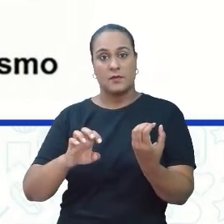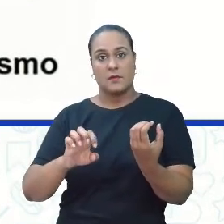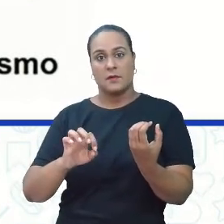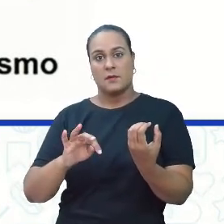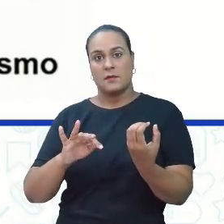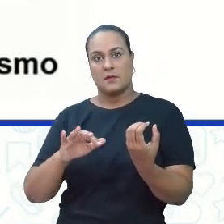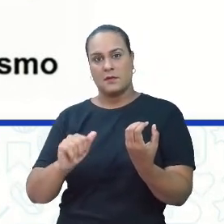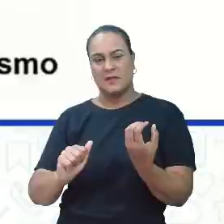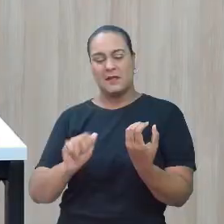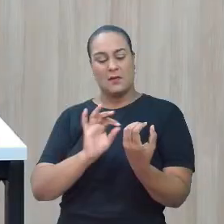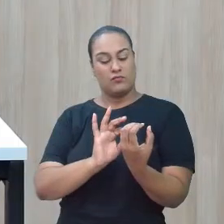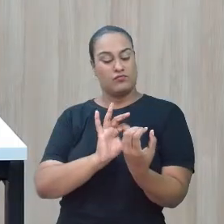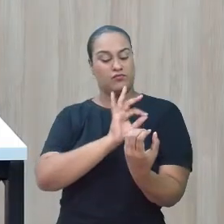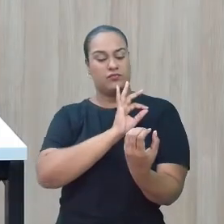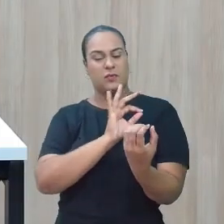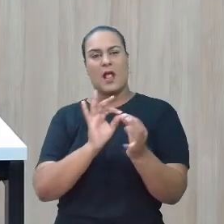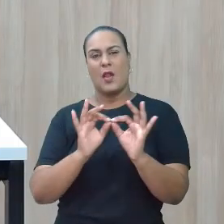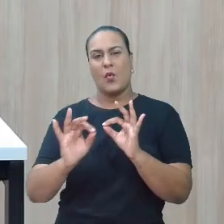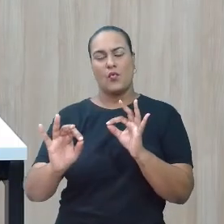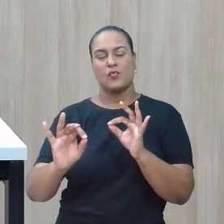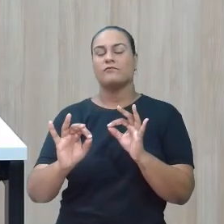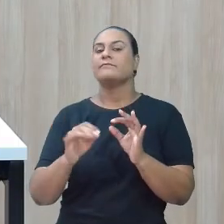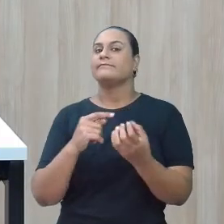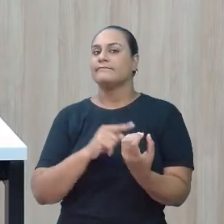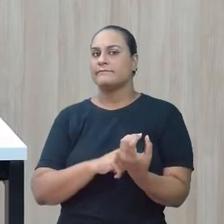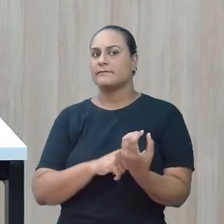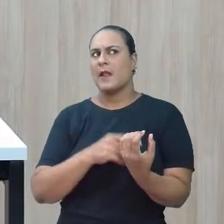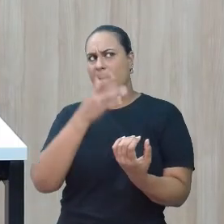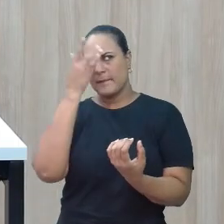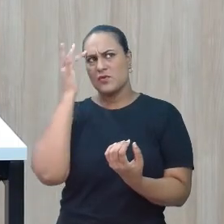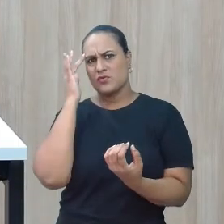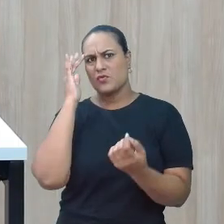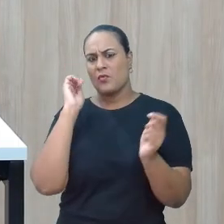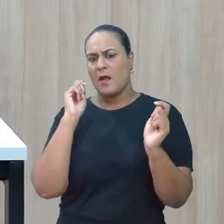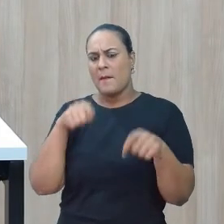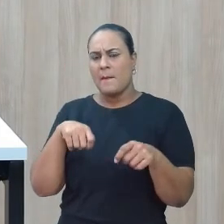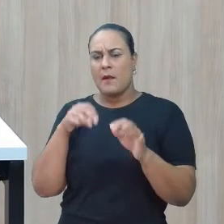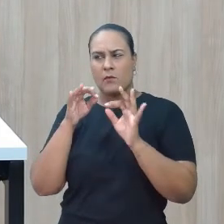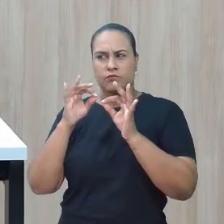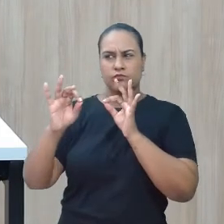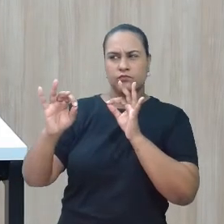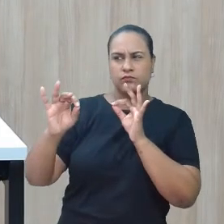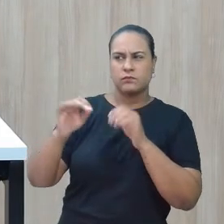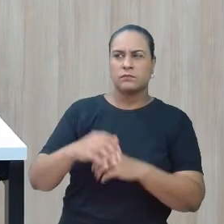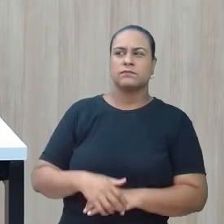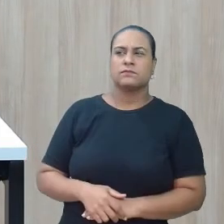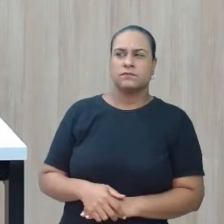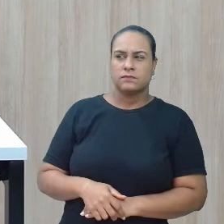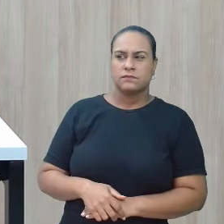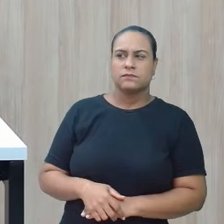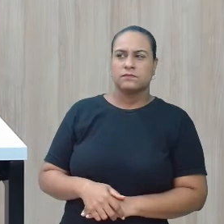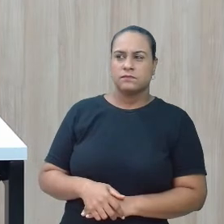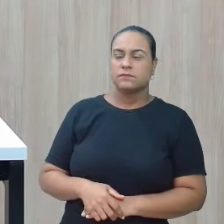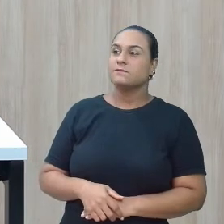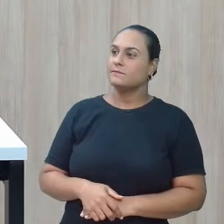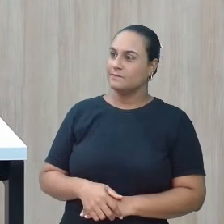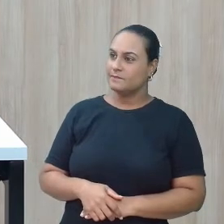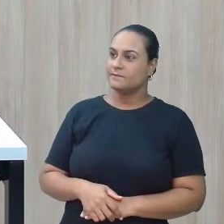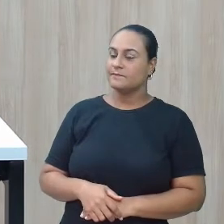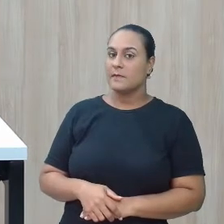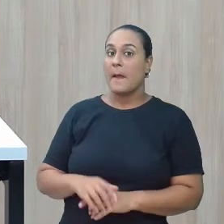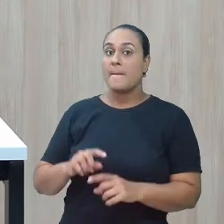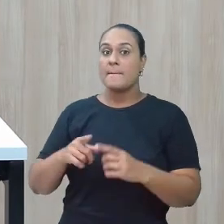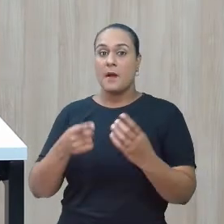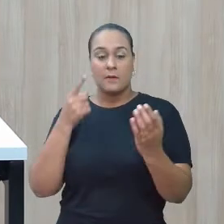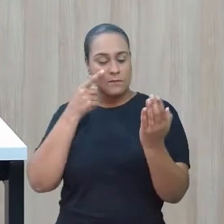distante. Então, esse indivíduo, ele até consegue enxergar bem de longe, mas não consegue enxergar de perto. E aí, o que é que